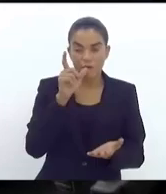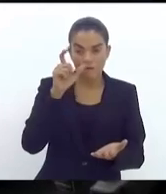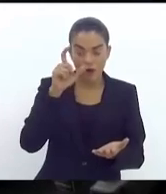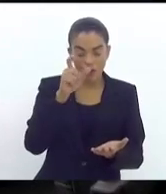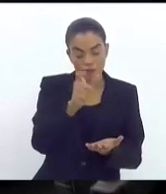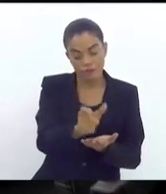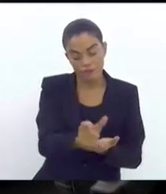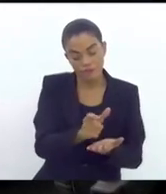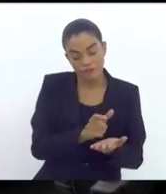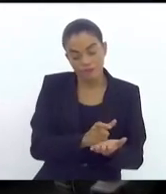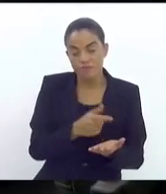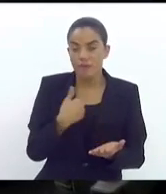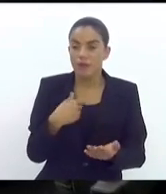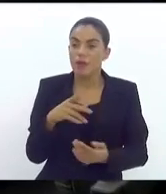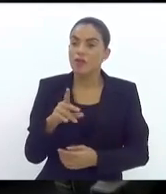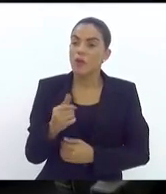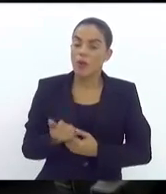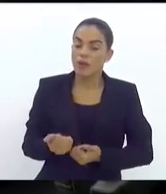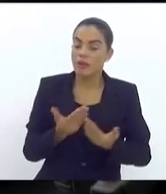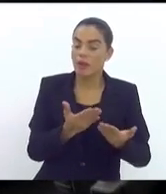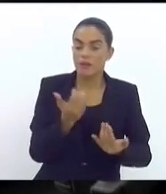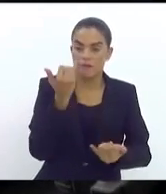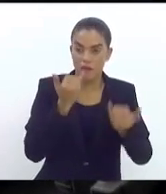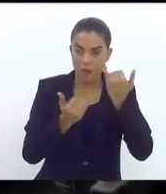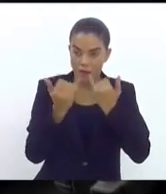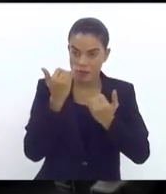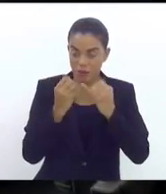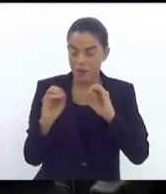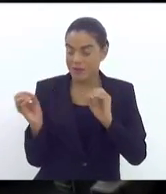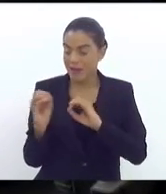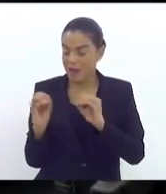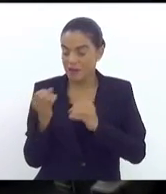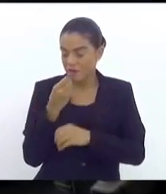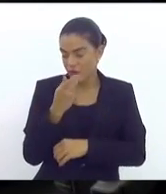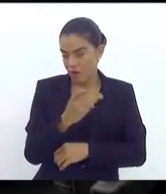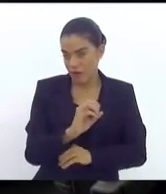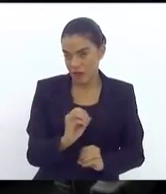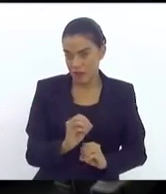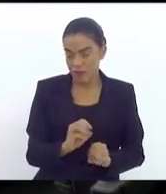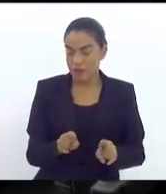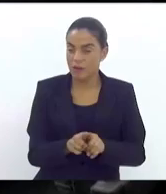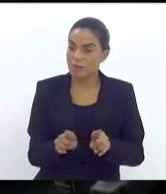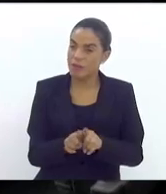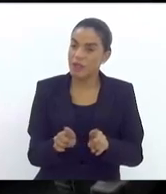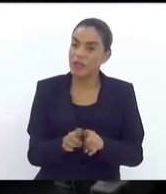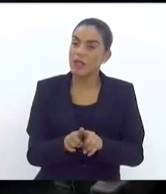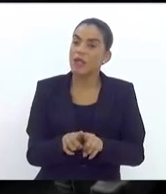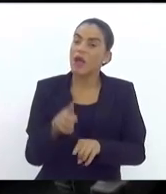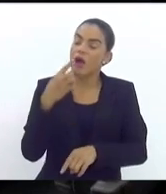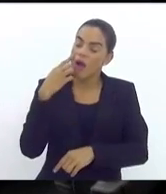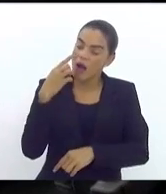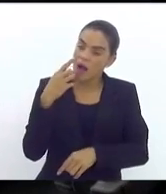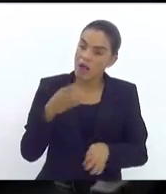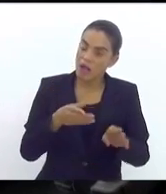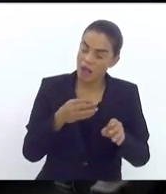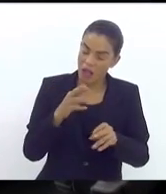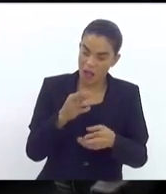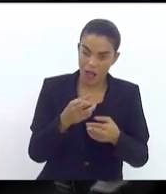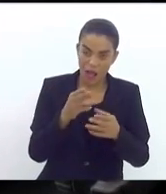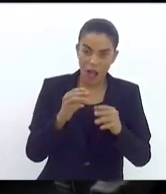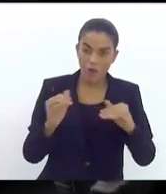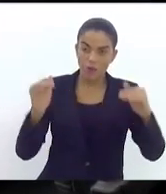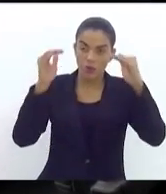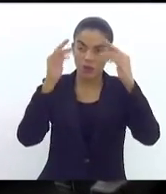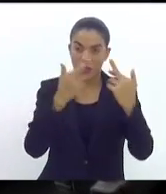recomendação de que não lhes sejam fornecidas informações não ditas, bem como seja informada de que a autoridade responsável pelo ato